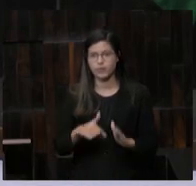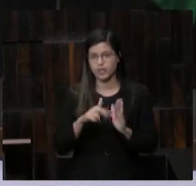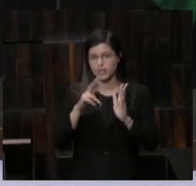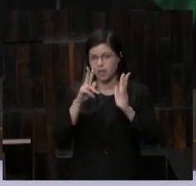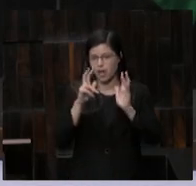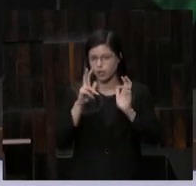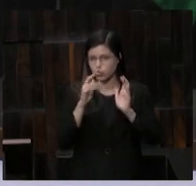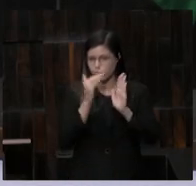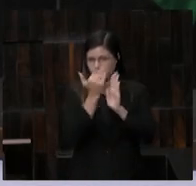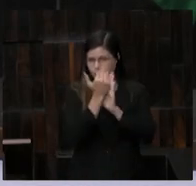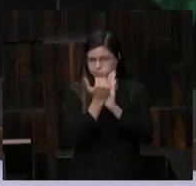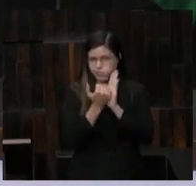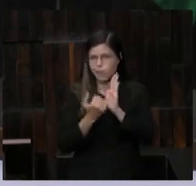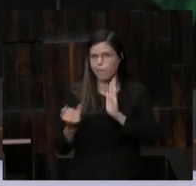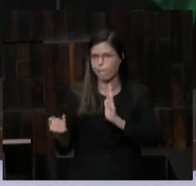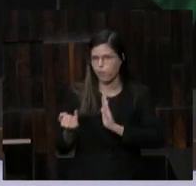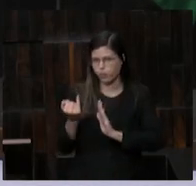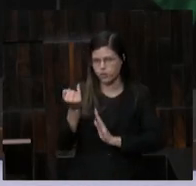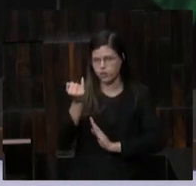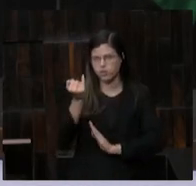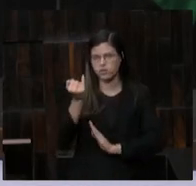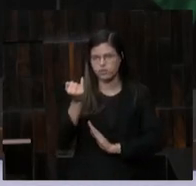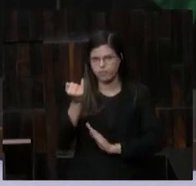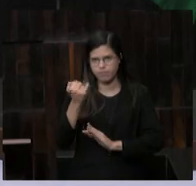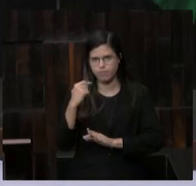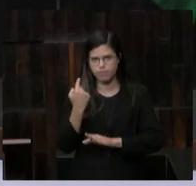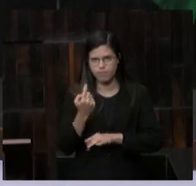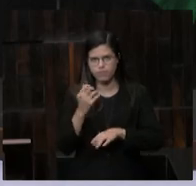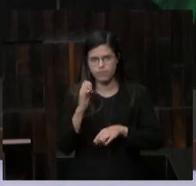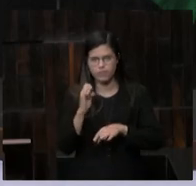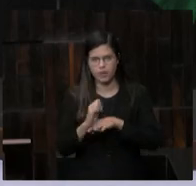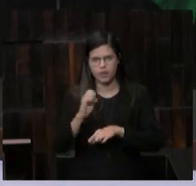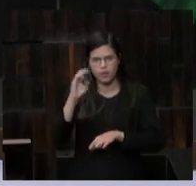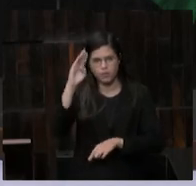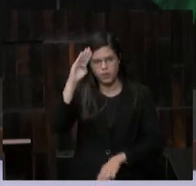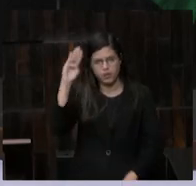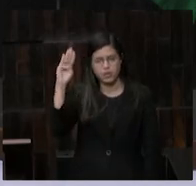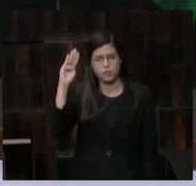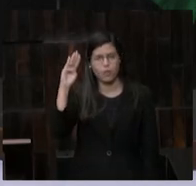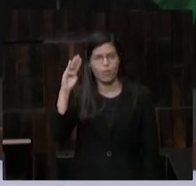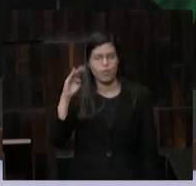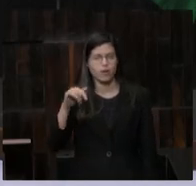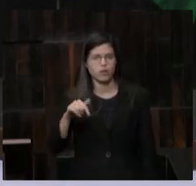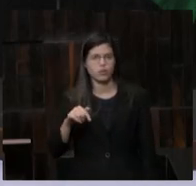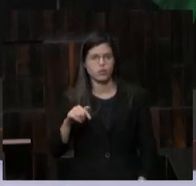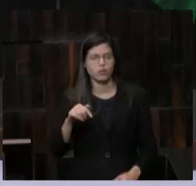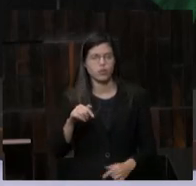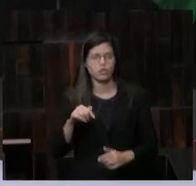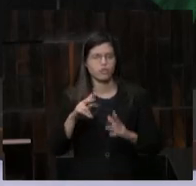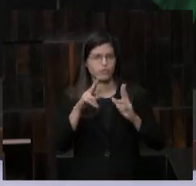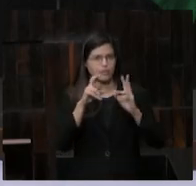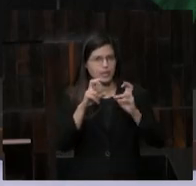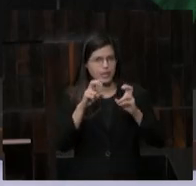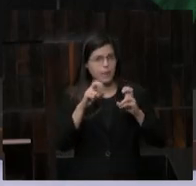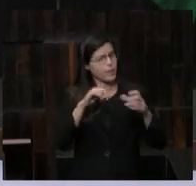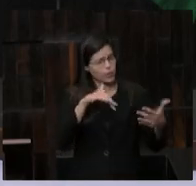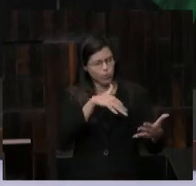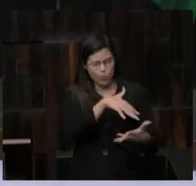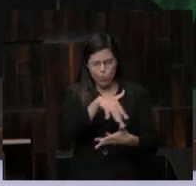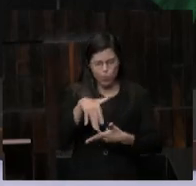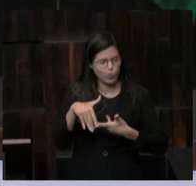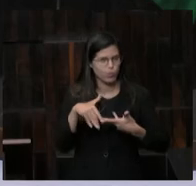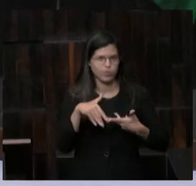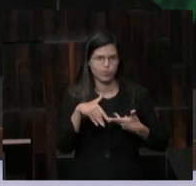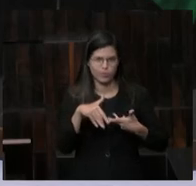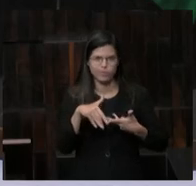importante hoje para o nosso estado, principalmente. Né? Eu acho que é uma pauta hoje mundial, né? Não